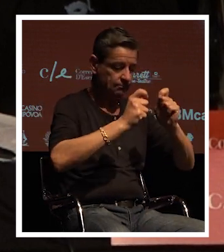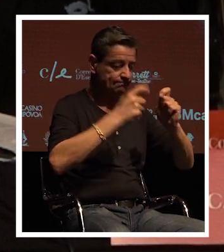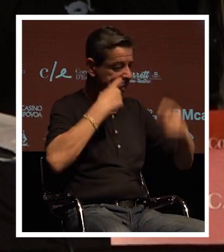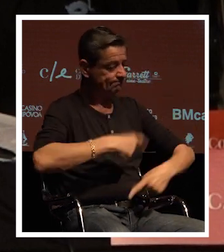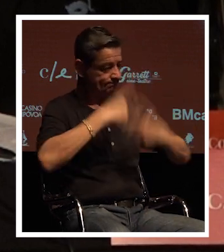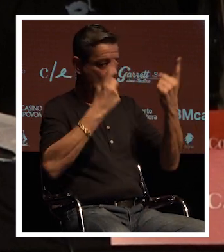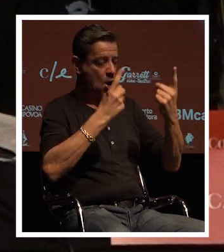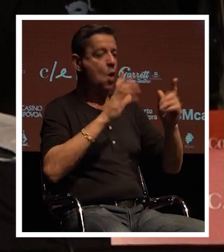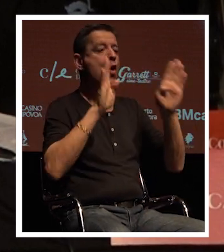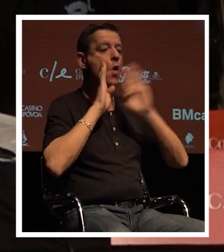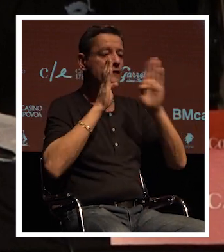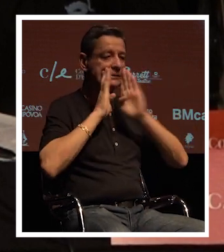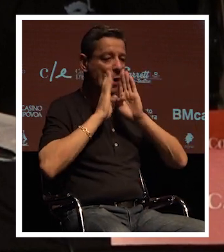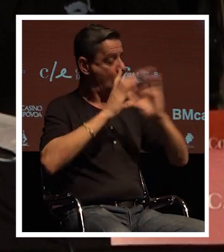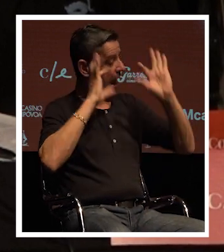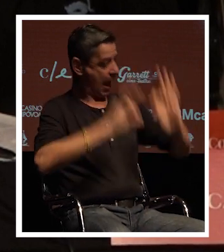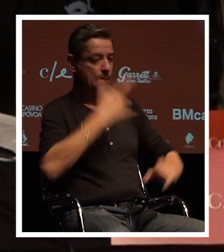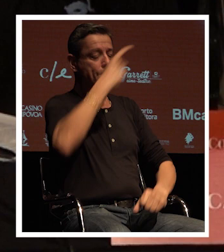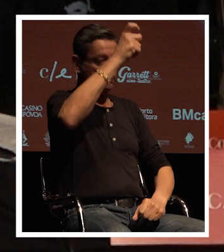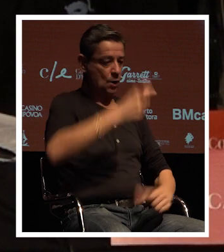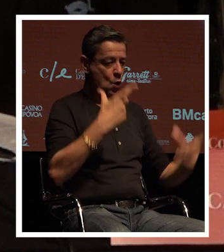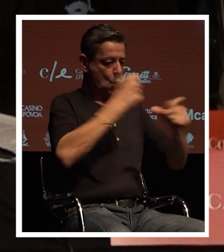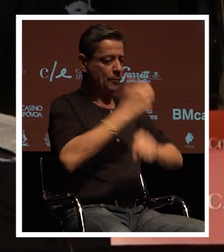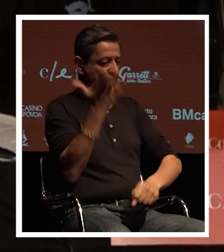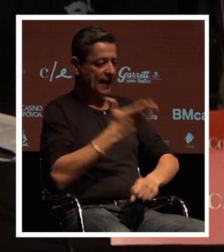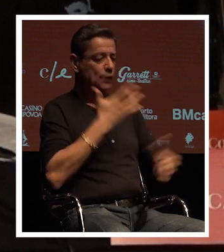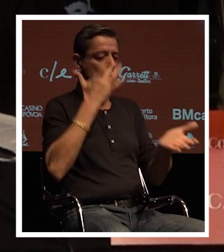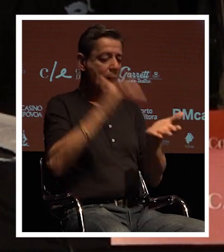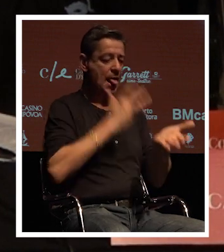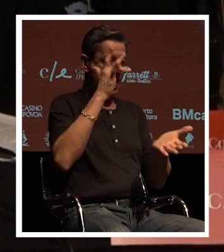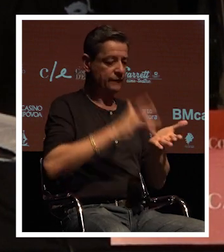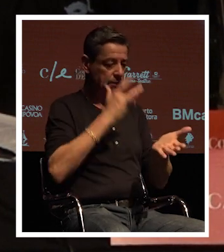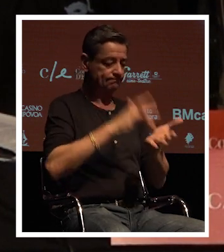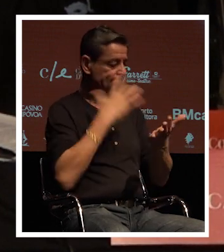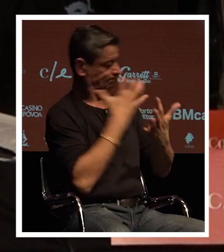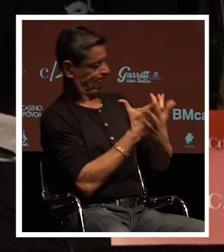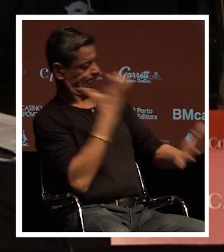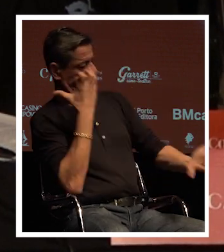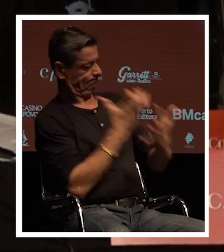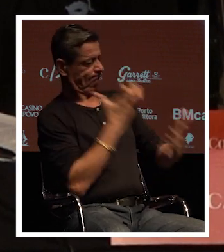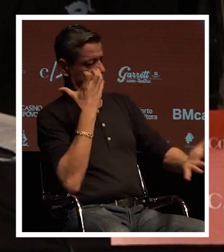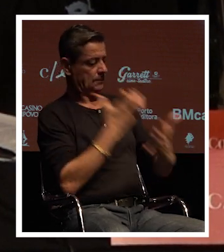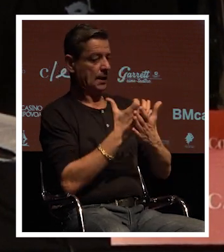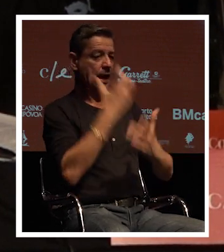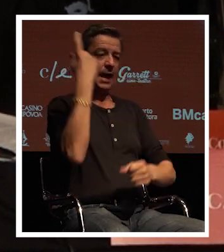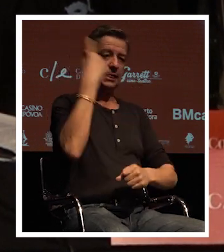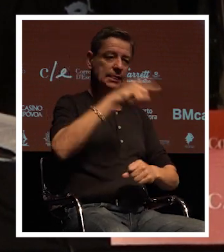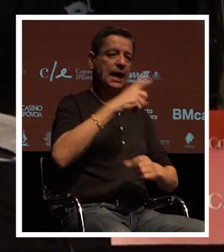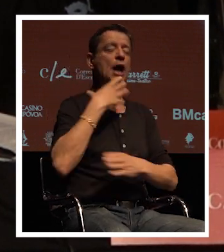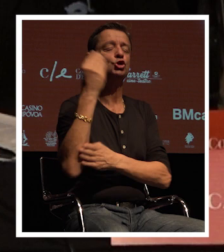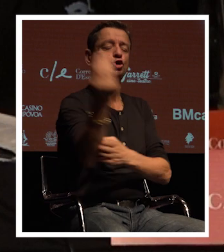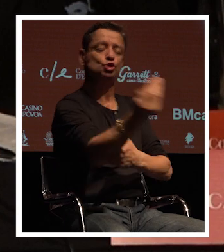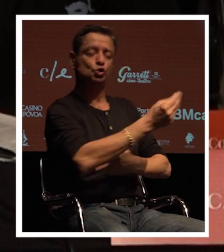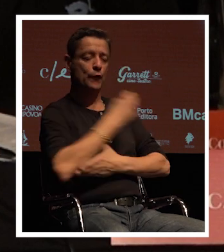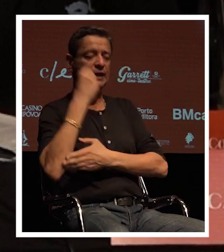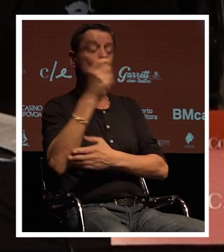confessou uma pessoa não binária comprei os direitos do livro porque o achei no notável sobretudo tendo em conta a juventude